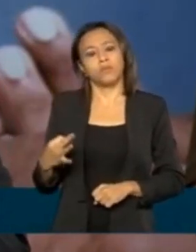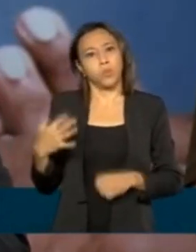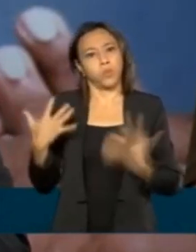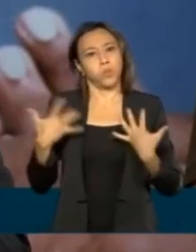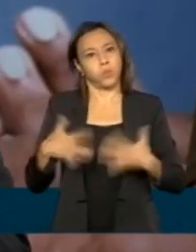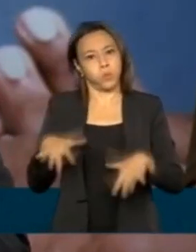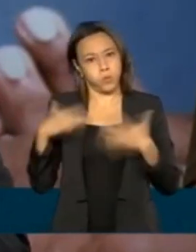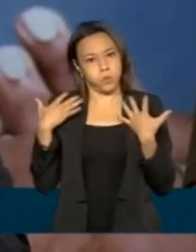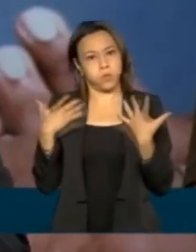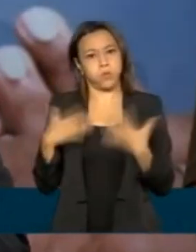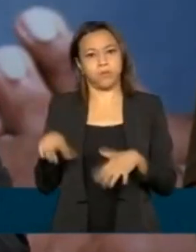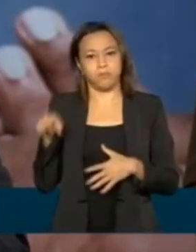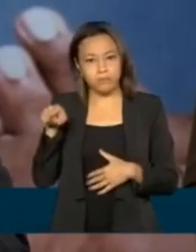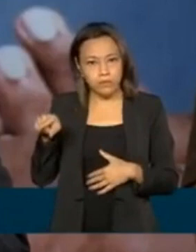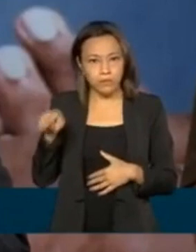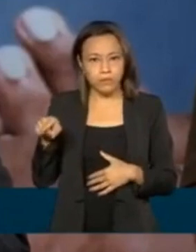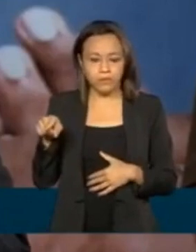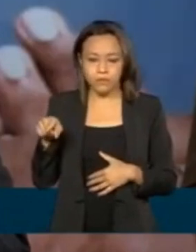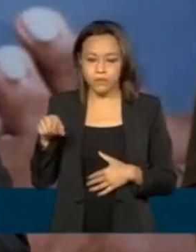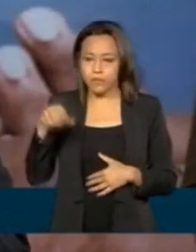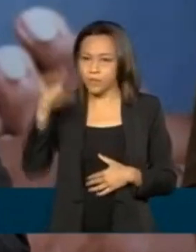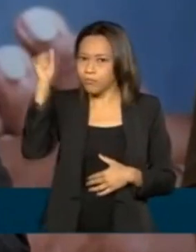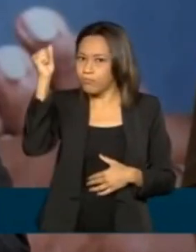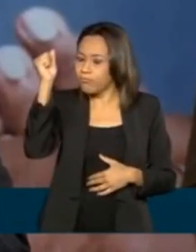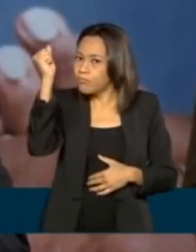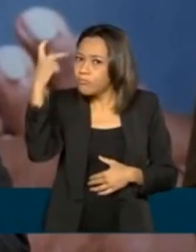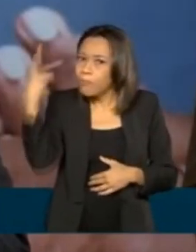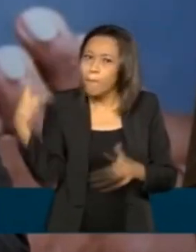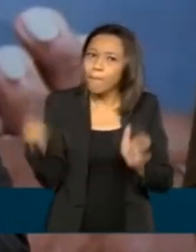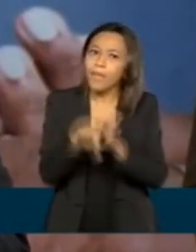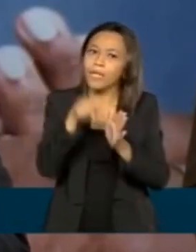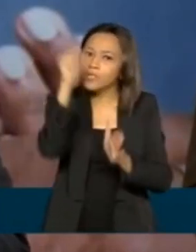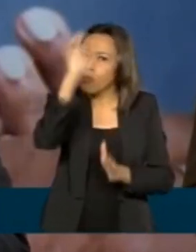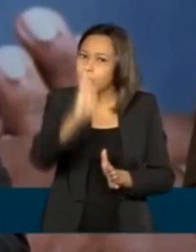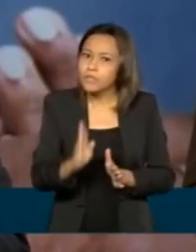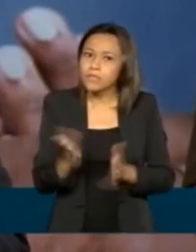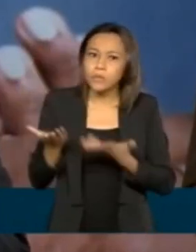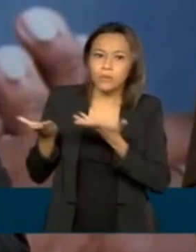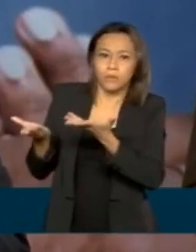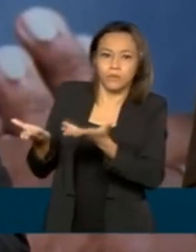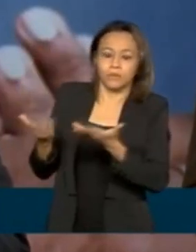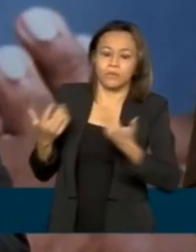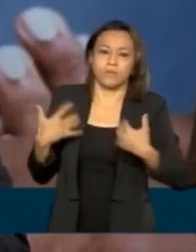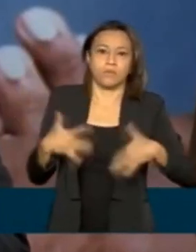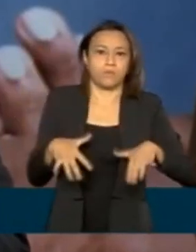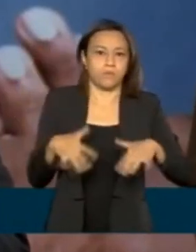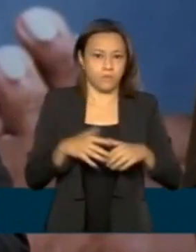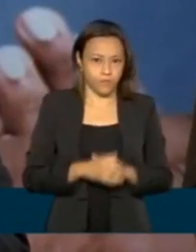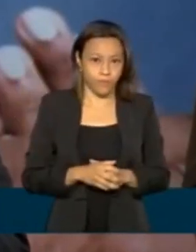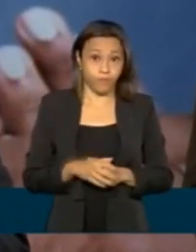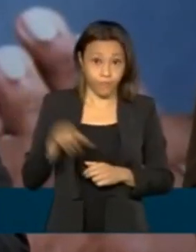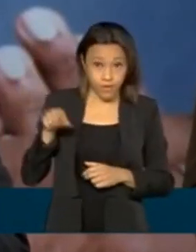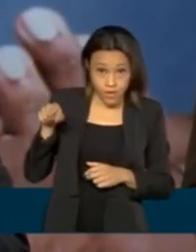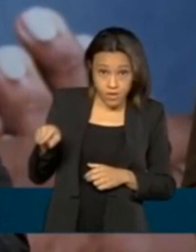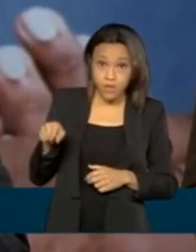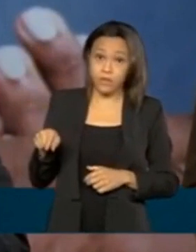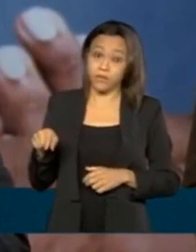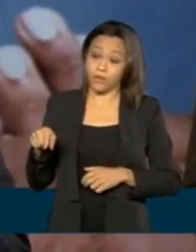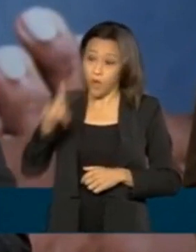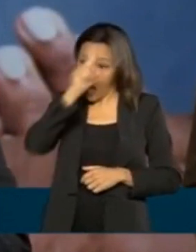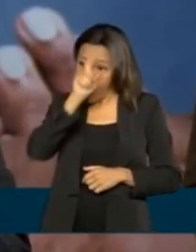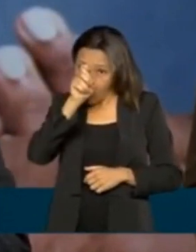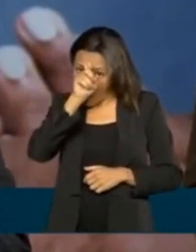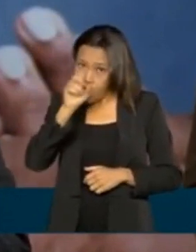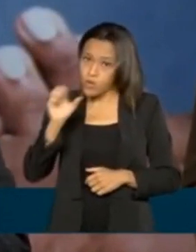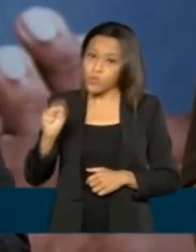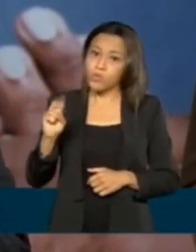dessa ferramenta que o Brasil nos brindou nos brindou a todos nós E essa ferramenta ela nos